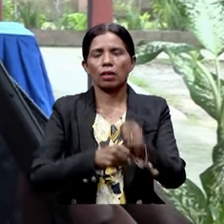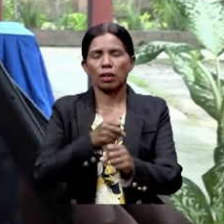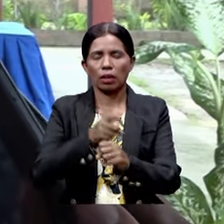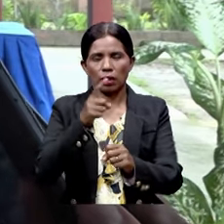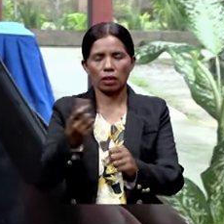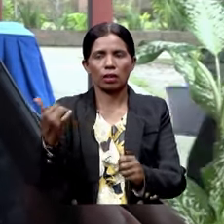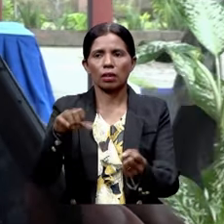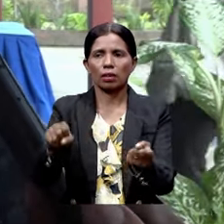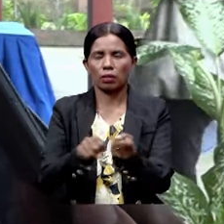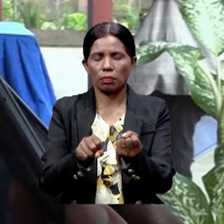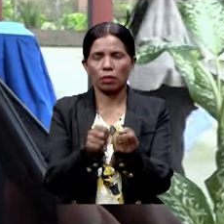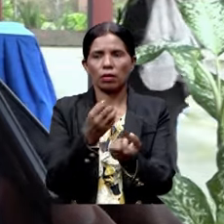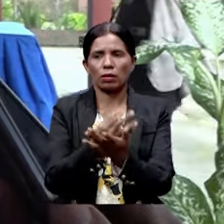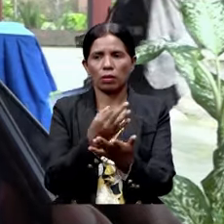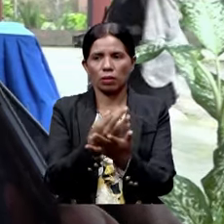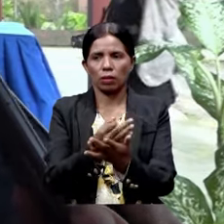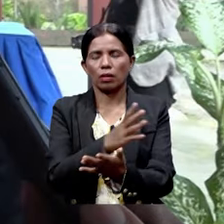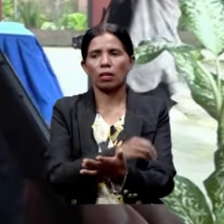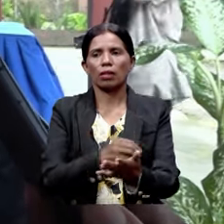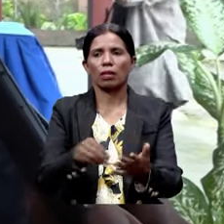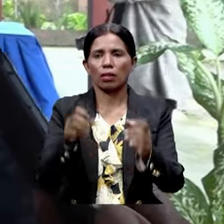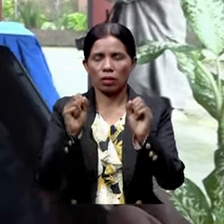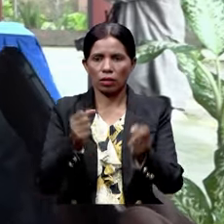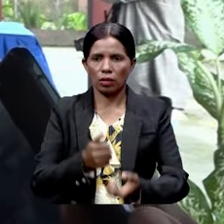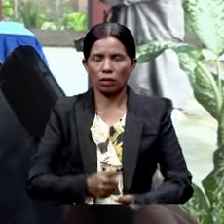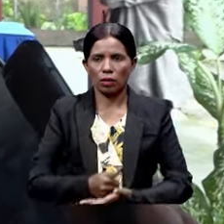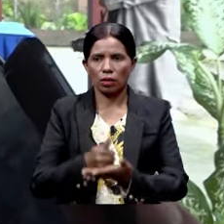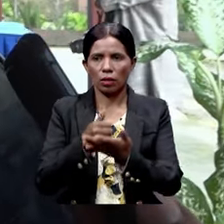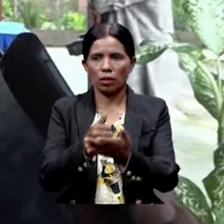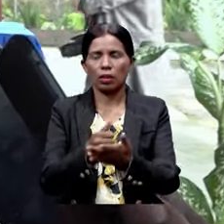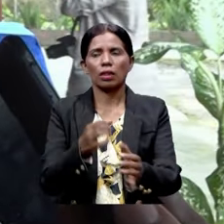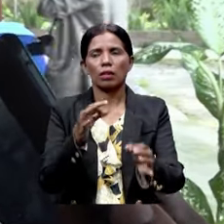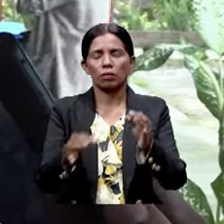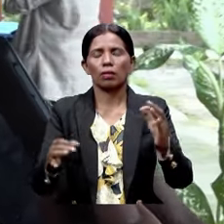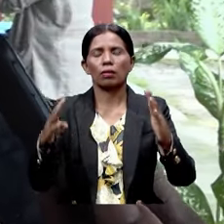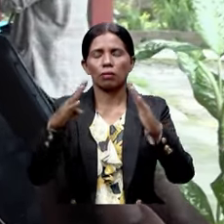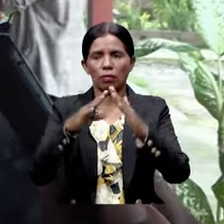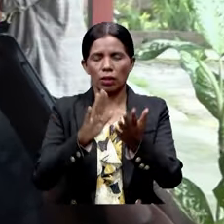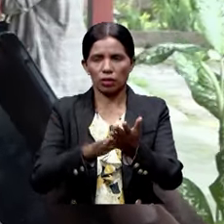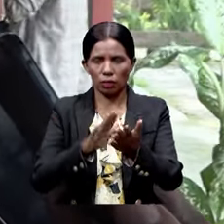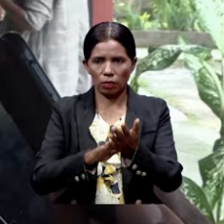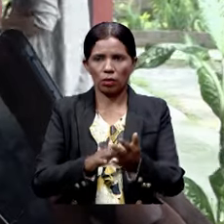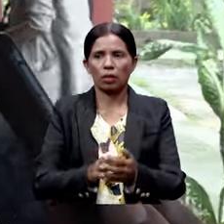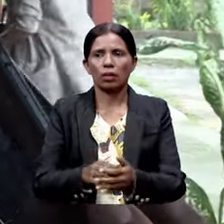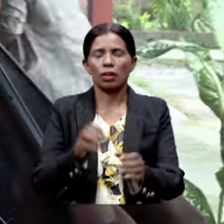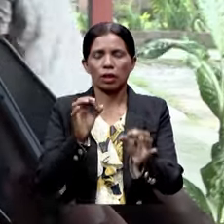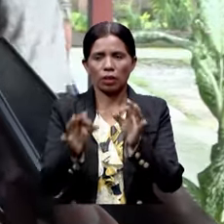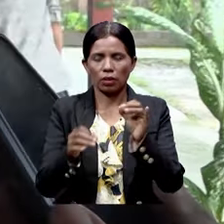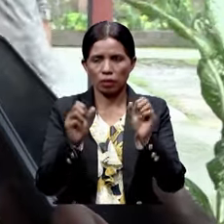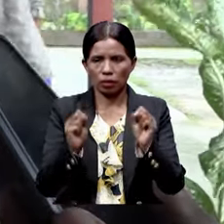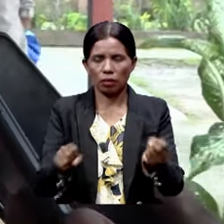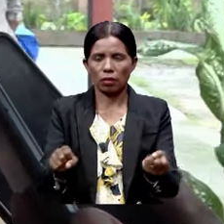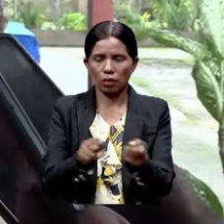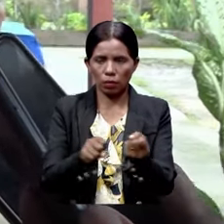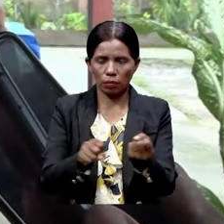sira contribui montante orçamento X para tua ajuda, se karek escola precisa boa ruma. Ne se karek